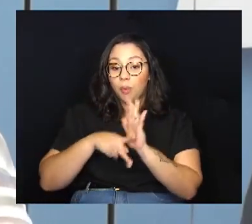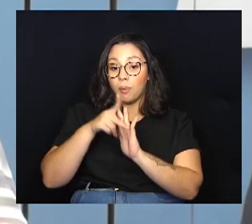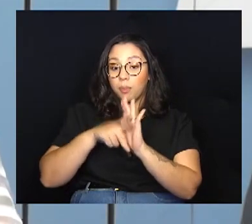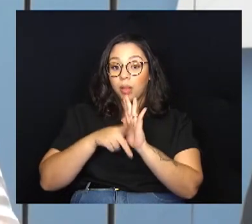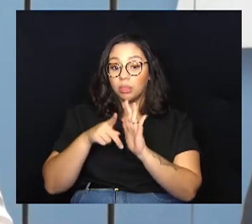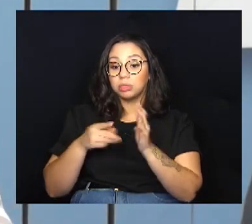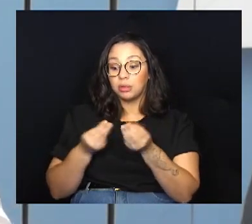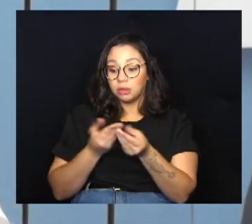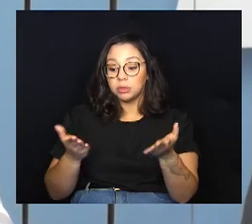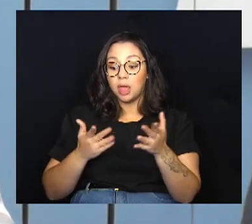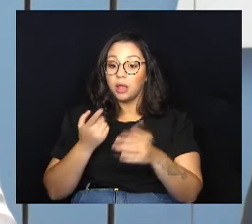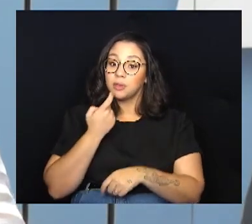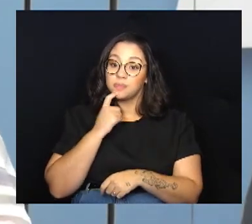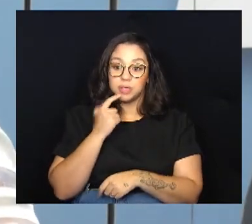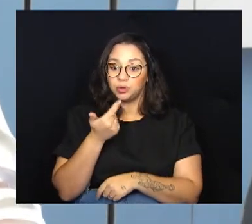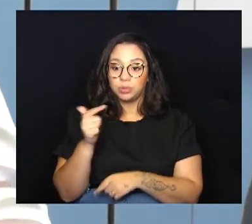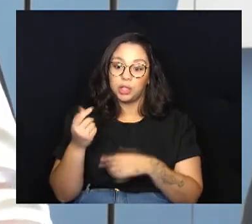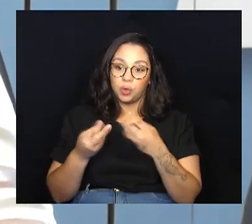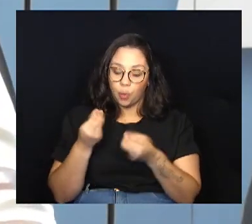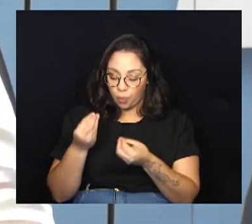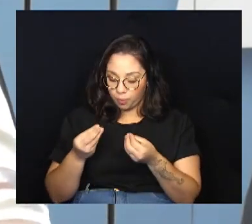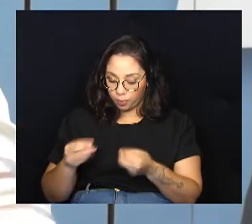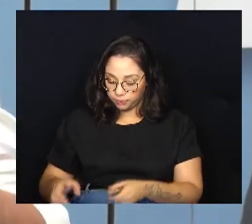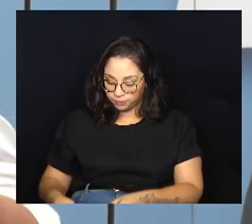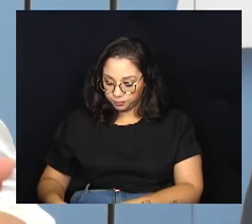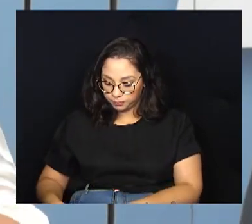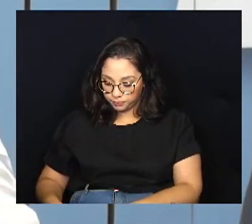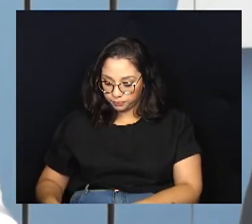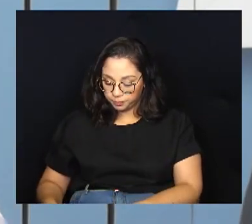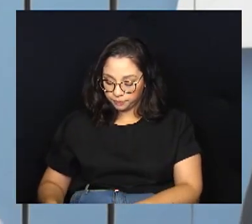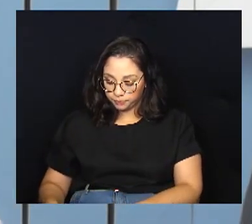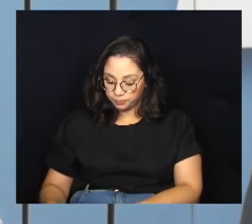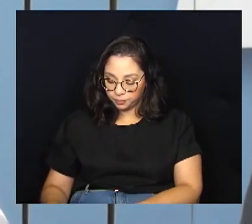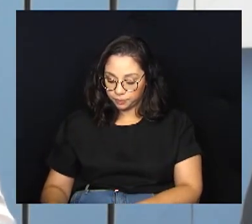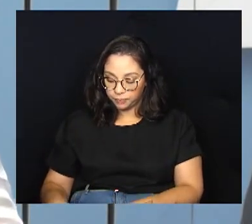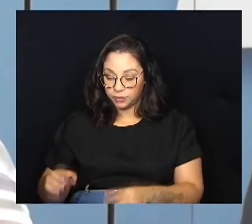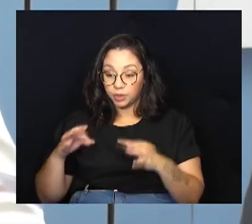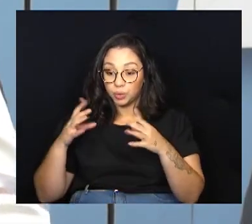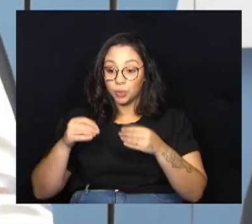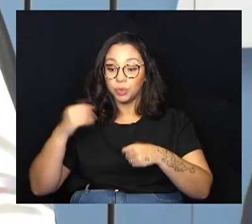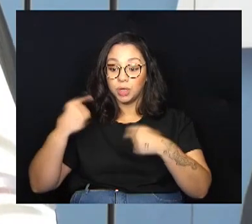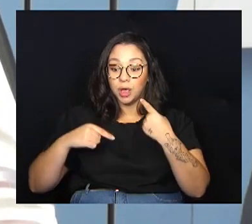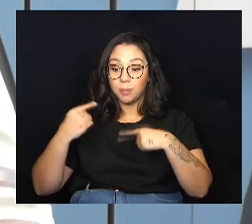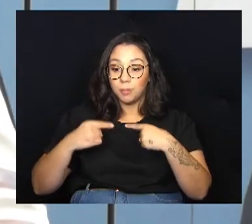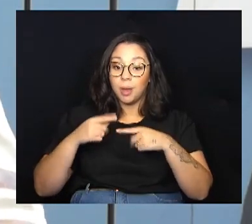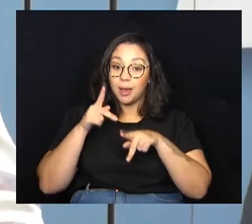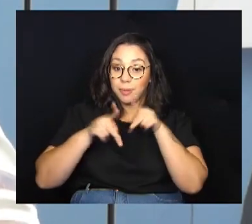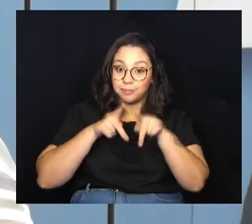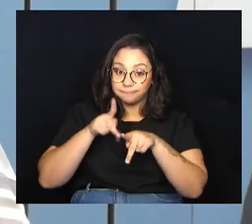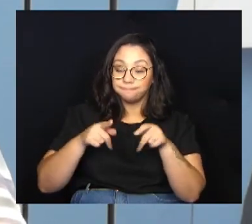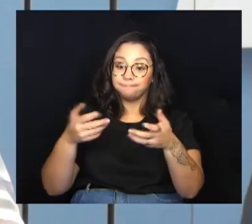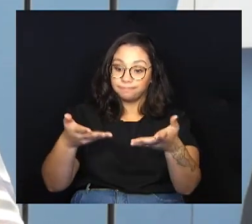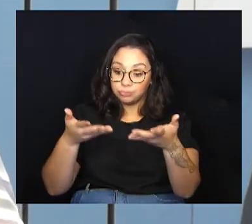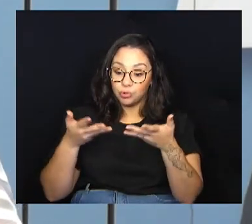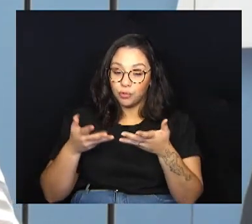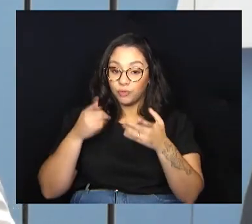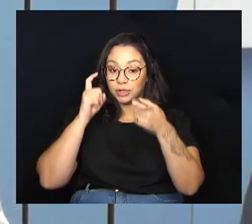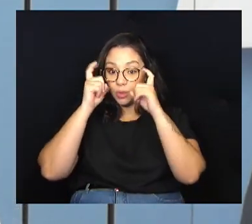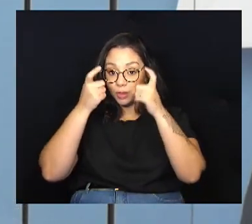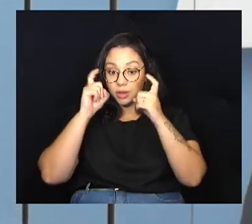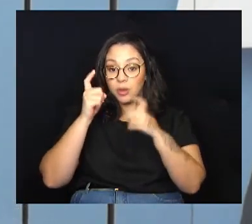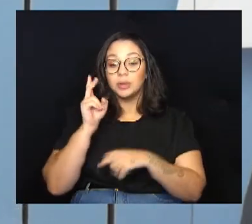Olha, a proximidade, né? Assim, a família que já tem um comprometimento, o amor exigente, ele está mais próximo das famílias que